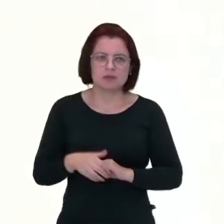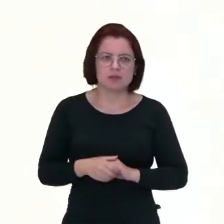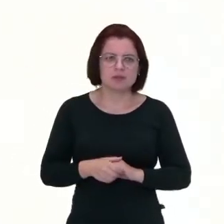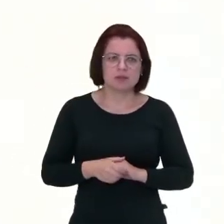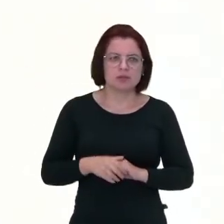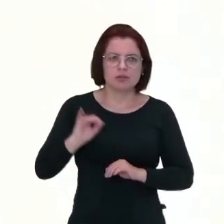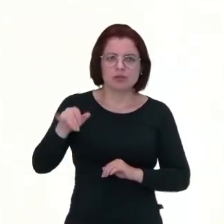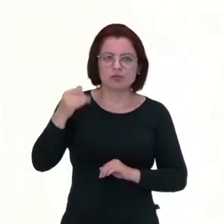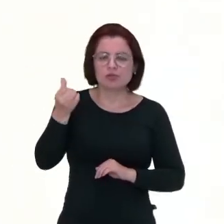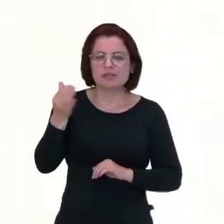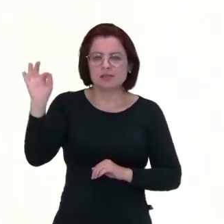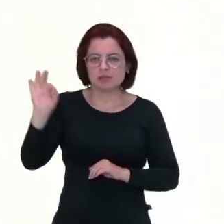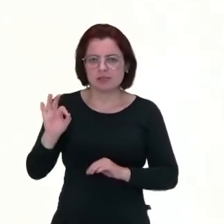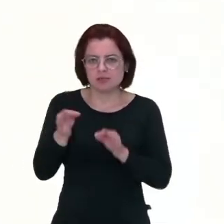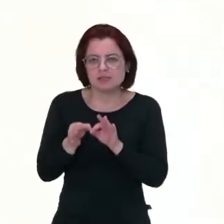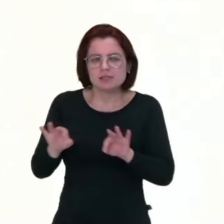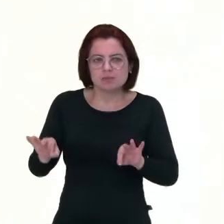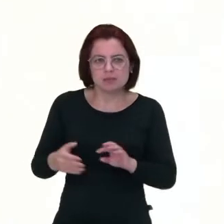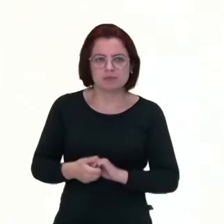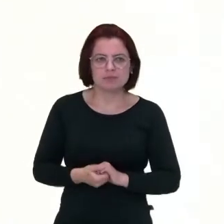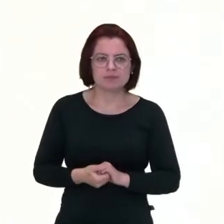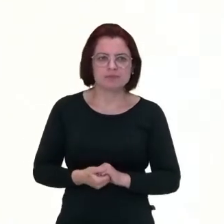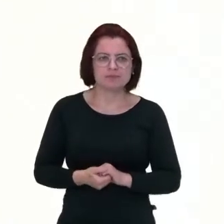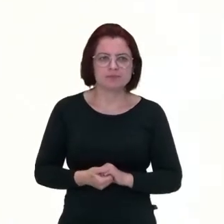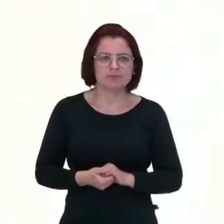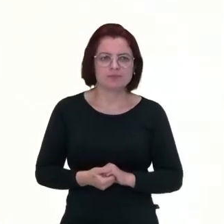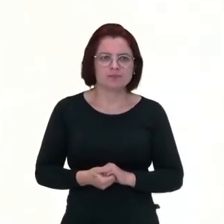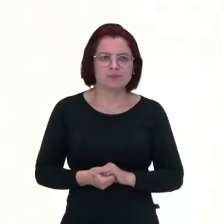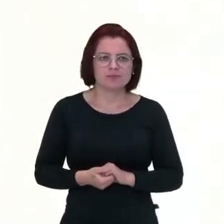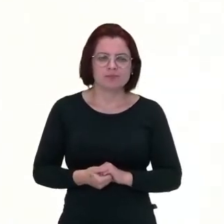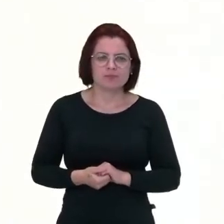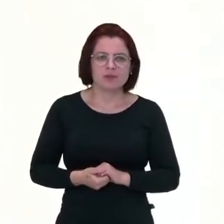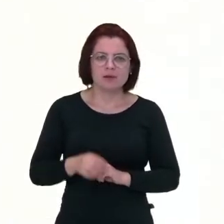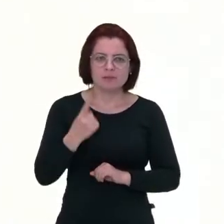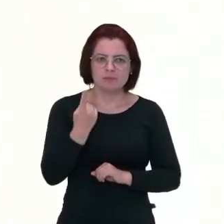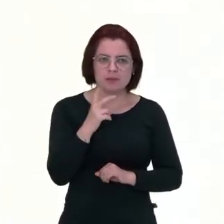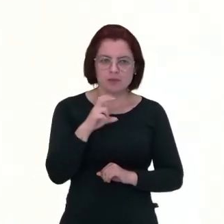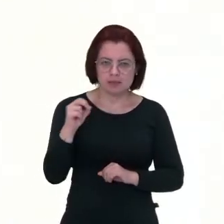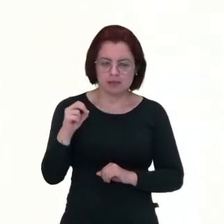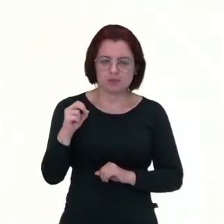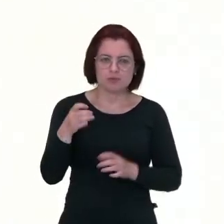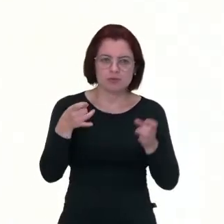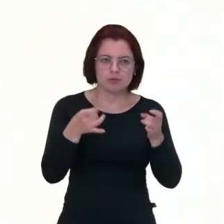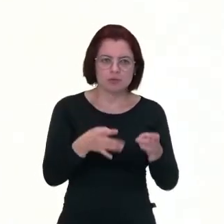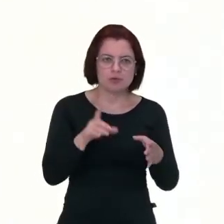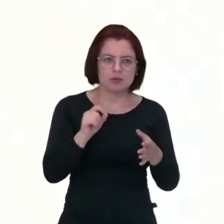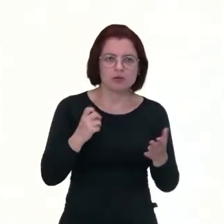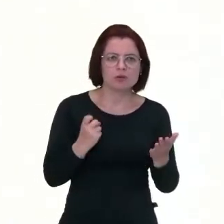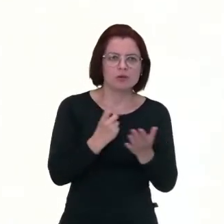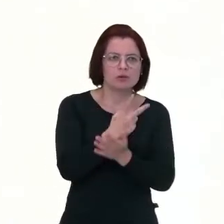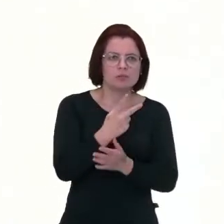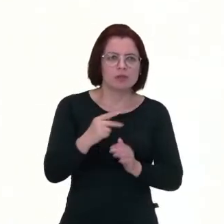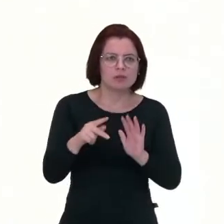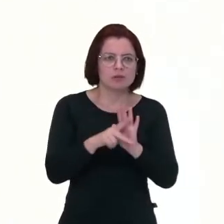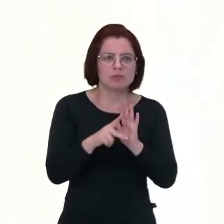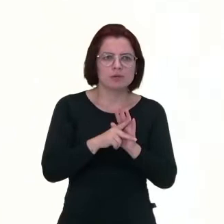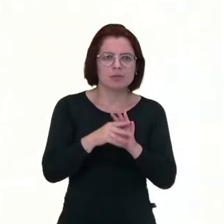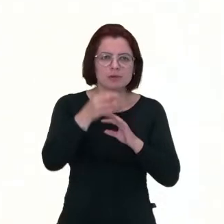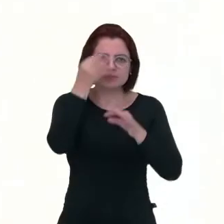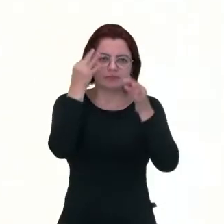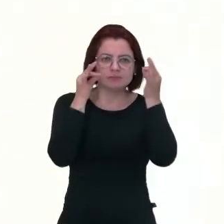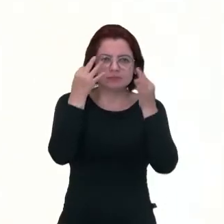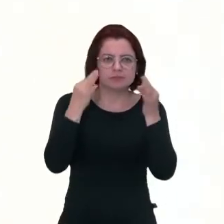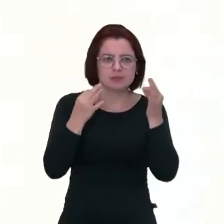de 6% ao ano. Com os 1.500 que restaram, ela comprou produtos de beleza